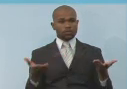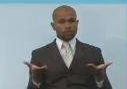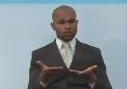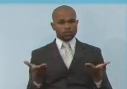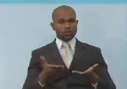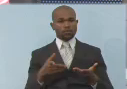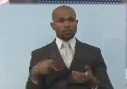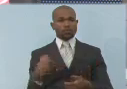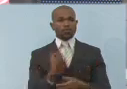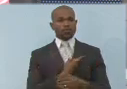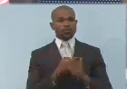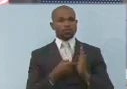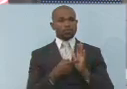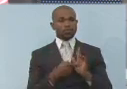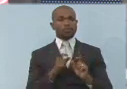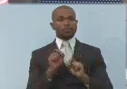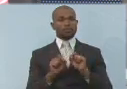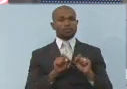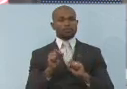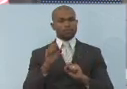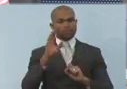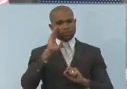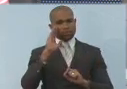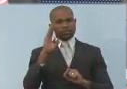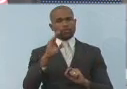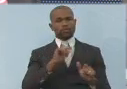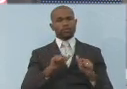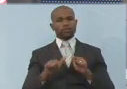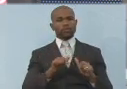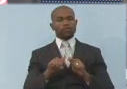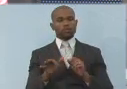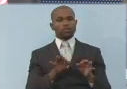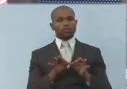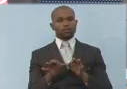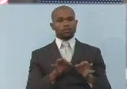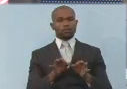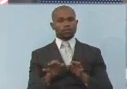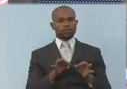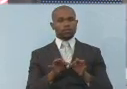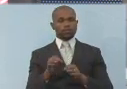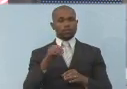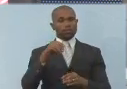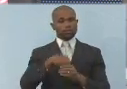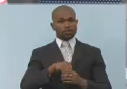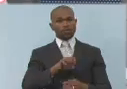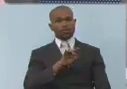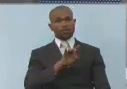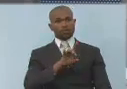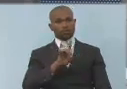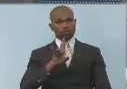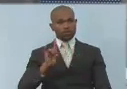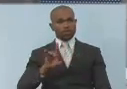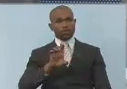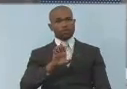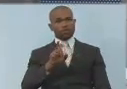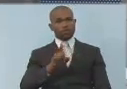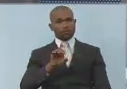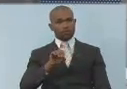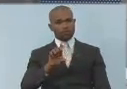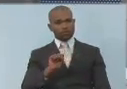passamos às principais ações e projetos definidos para cada um desses eixos de atuação.